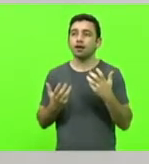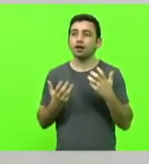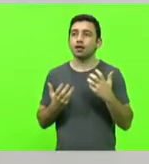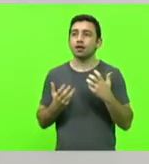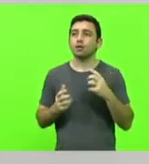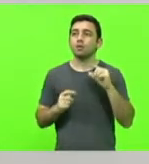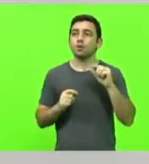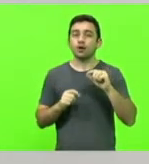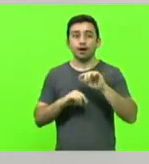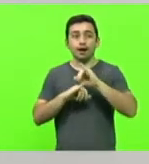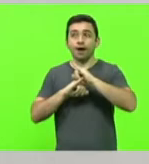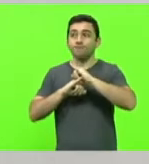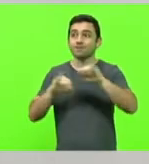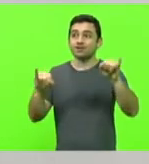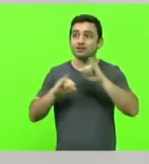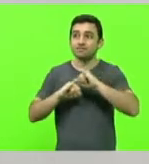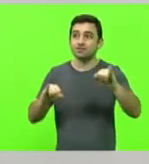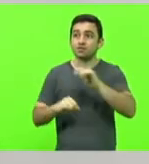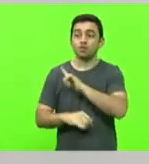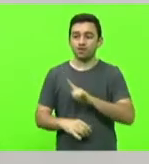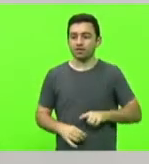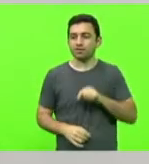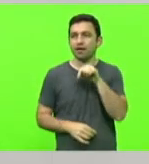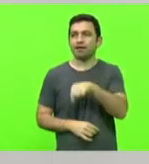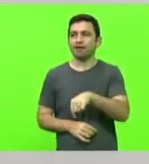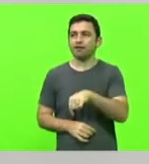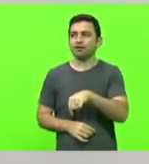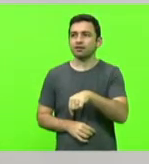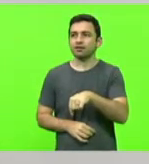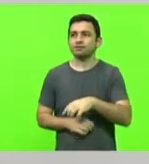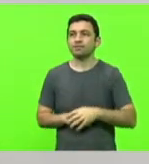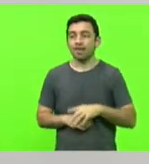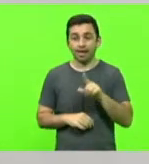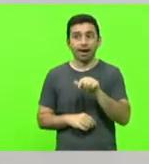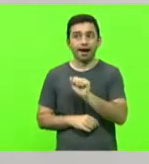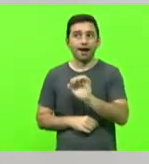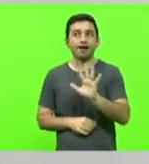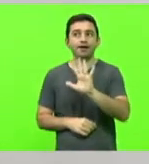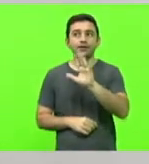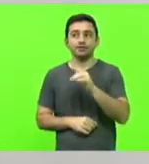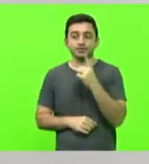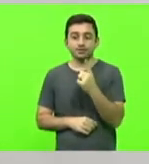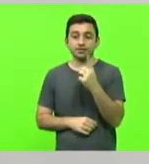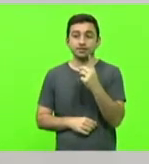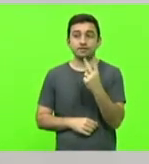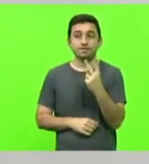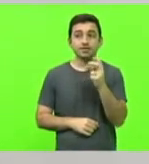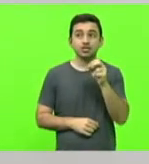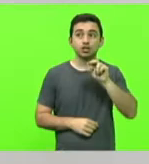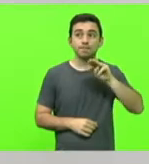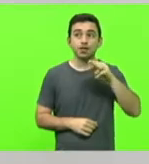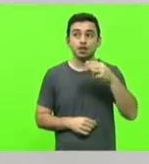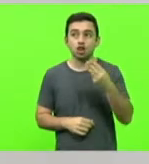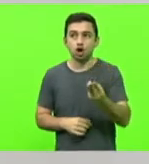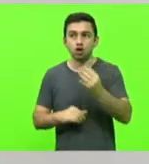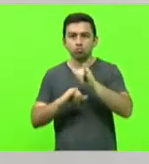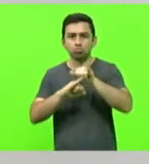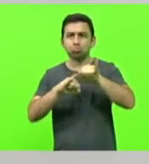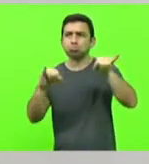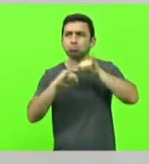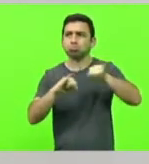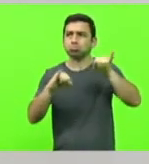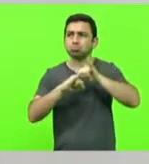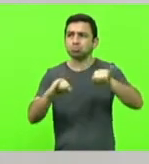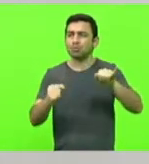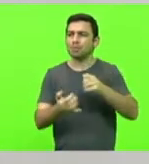aquilo que é noticiado por esse governo, e pago caro para noticiar. 120 milhões em propaganda e publicidade, até agora foram